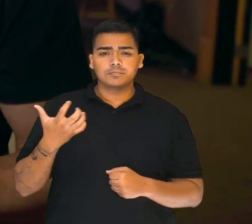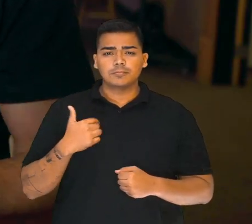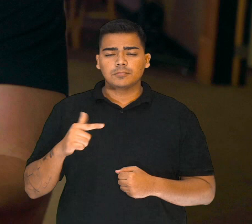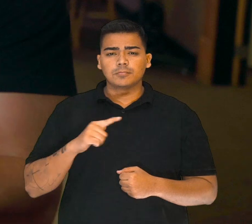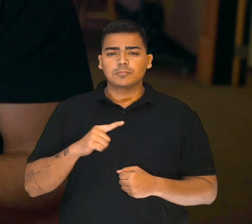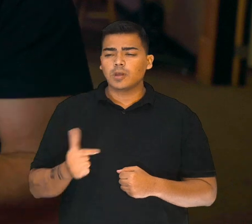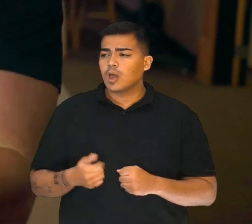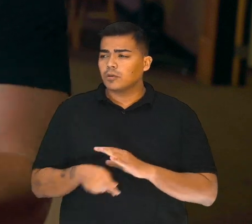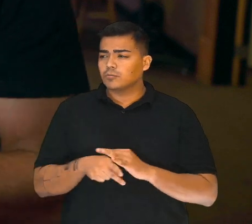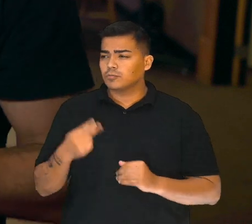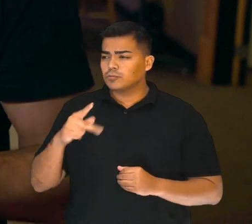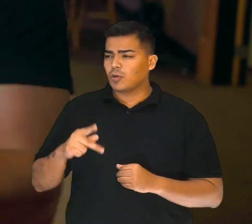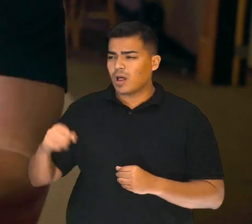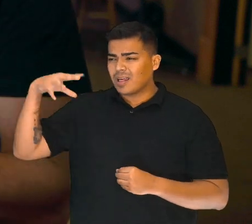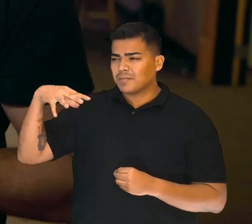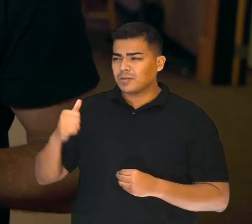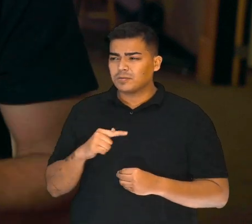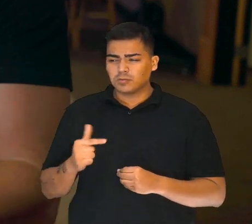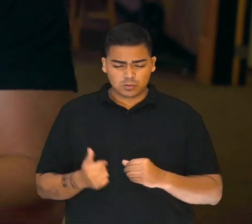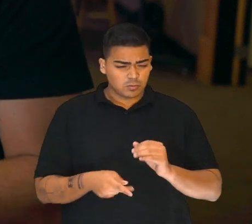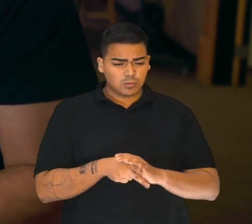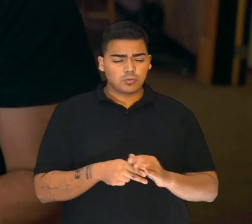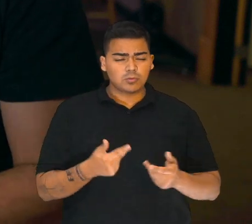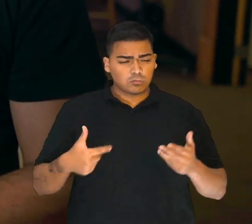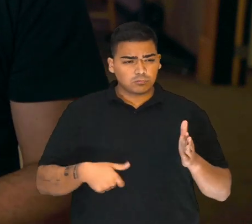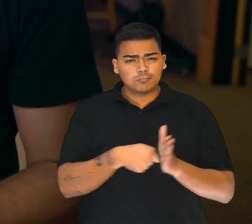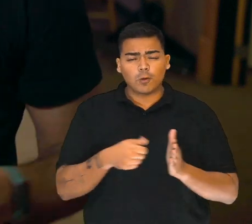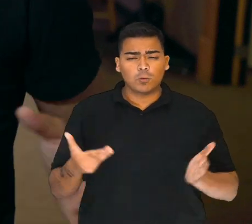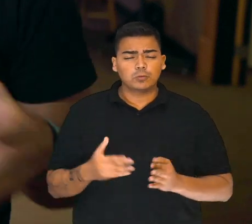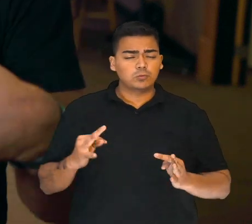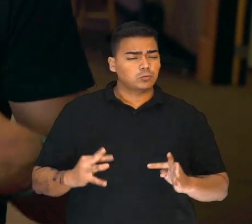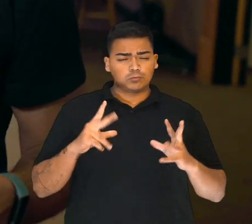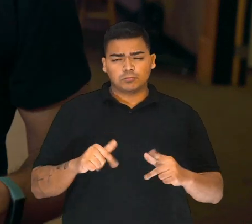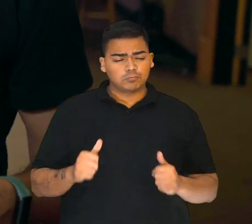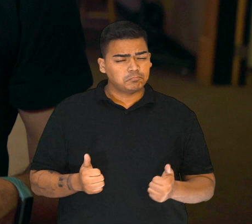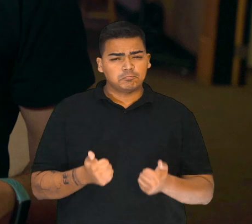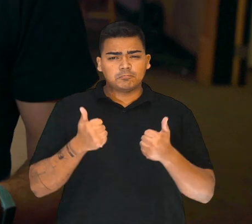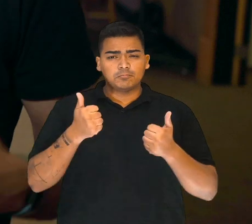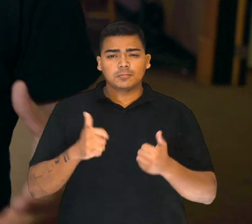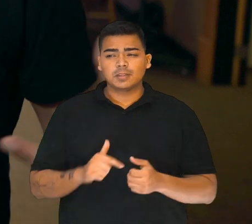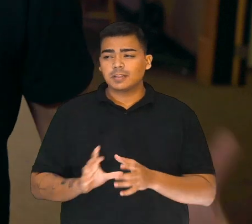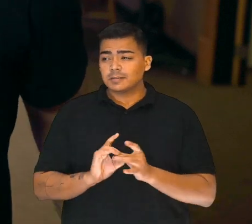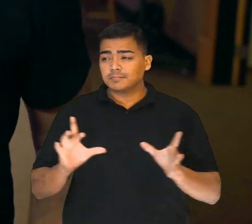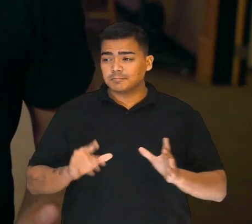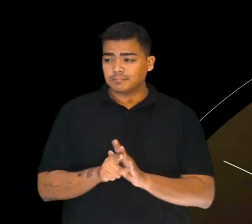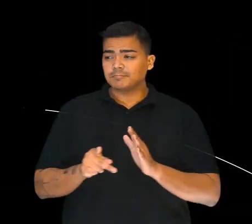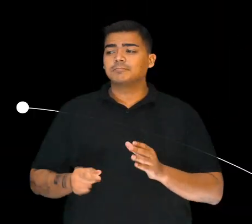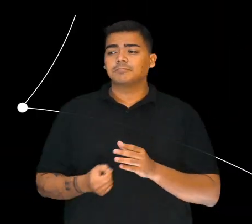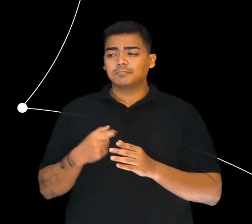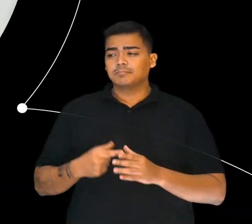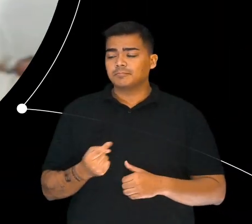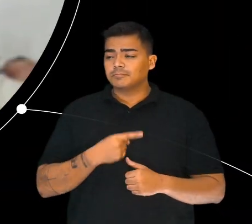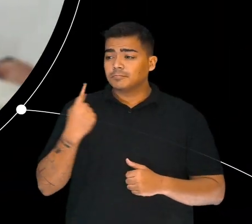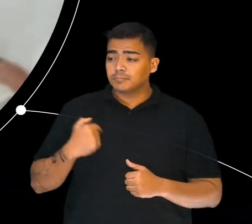seu próprio tijolo, seu elevador, sua lâmpada, seu fio elétrico, seu modelo de tomada. Hoje está tudo pronto. Então você tem uma democratização da